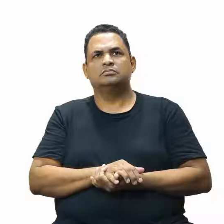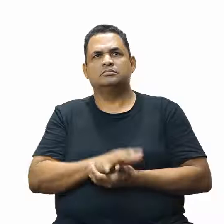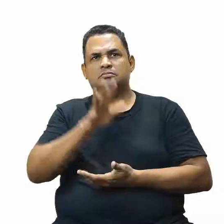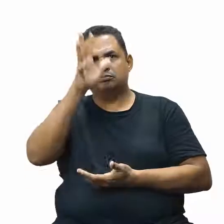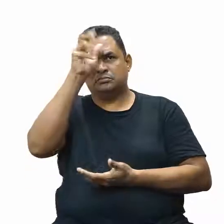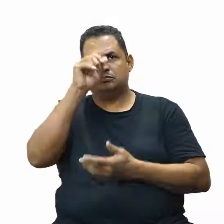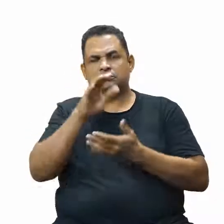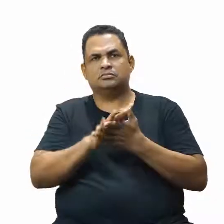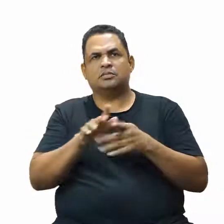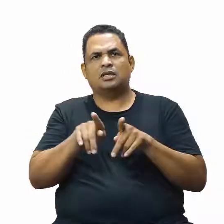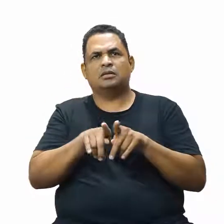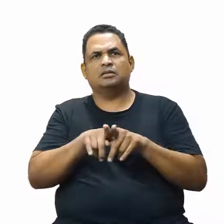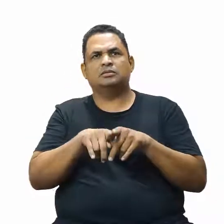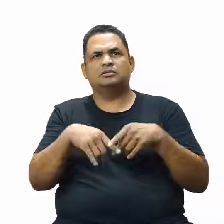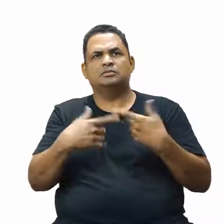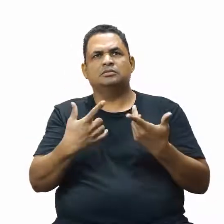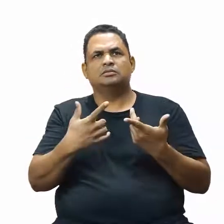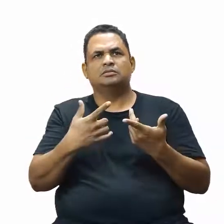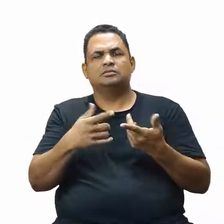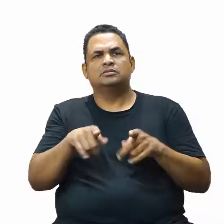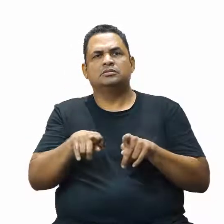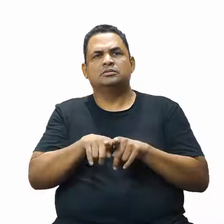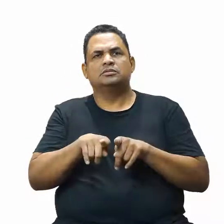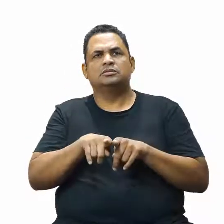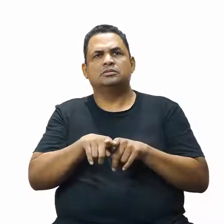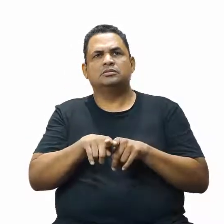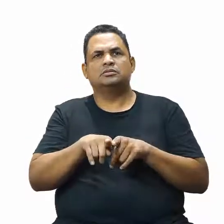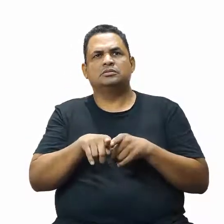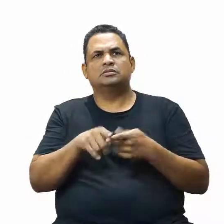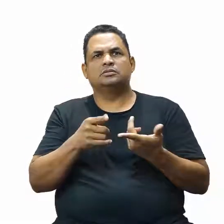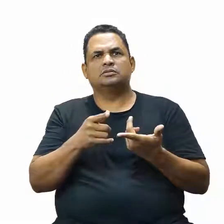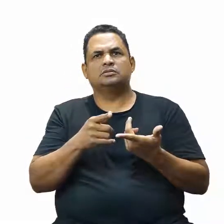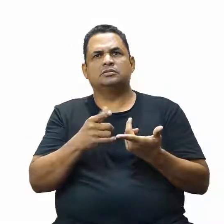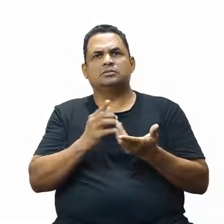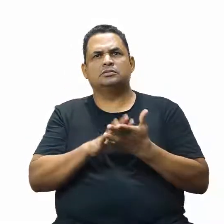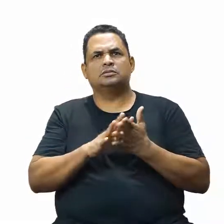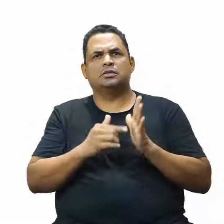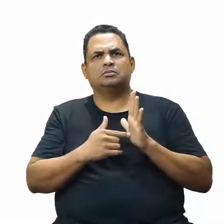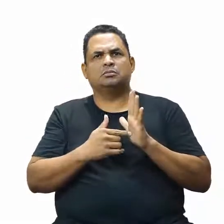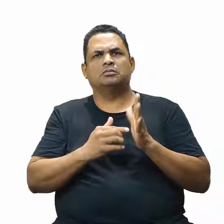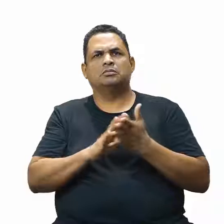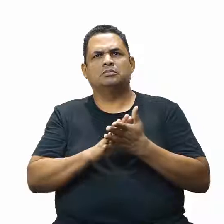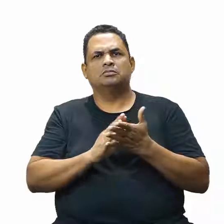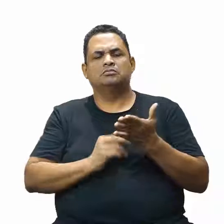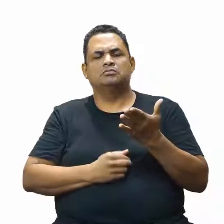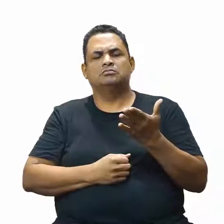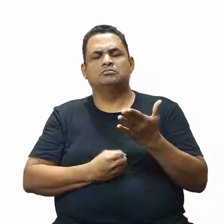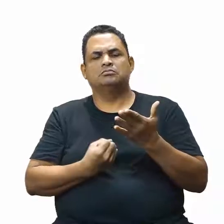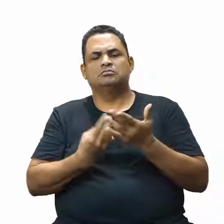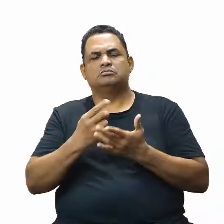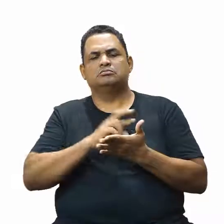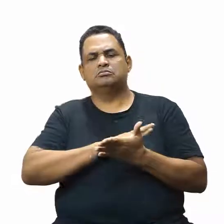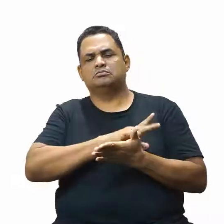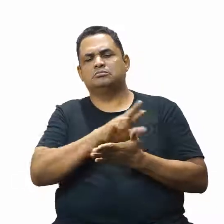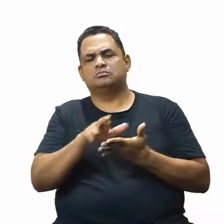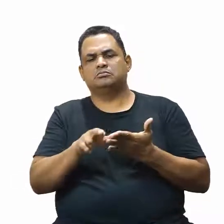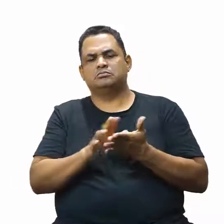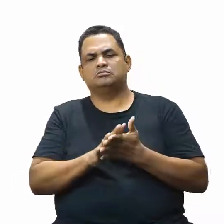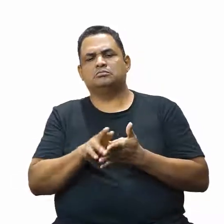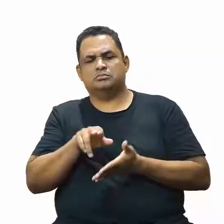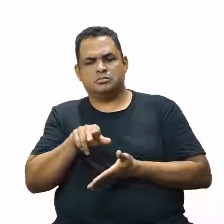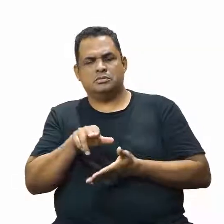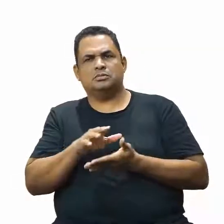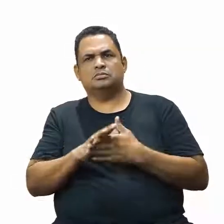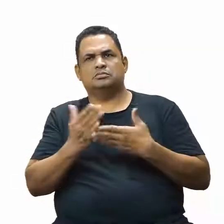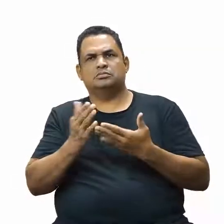Resistência da planta. Existem evidências de que algumas espécies de um mesmo gênero são